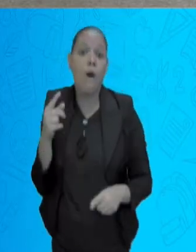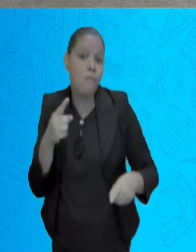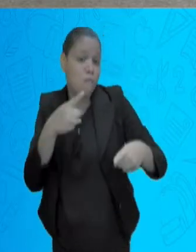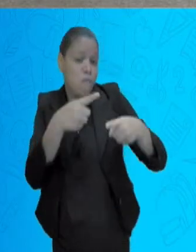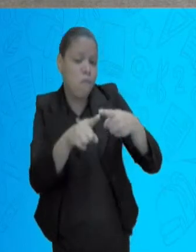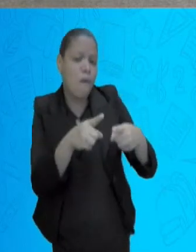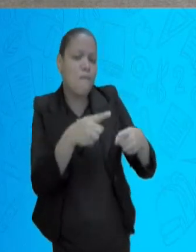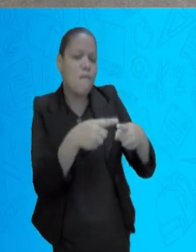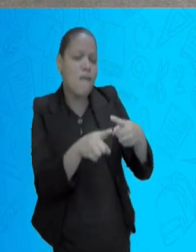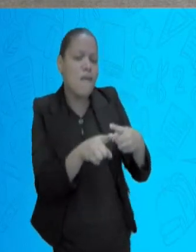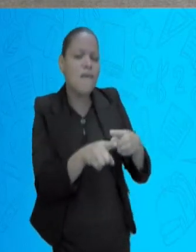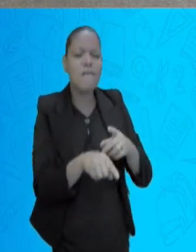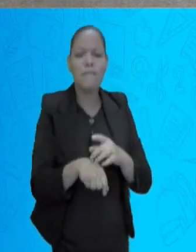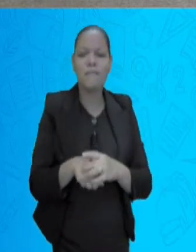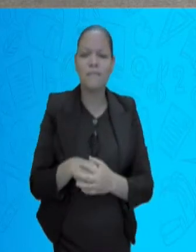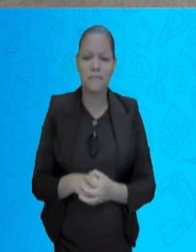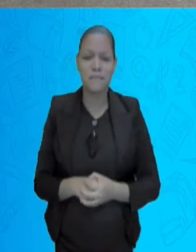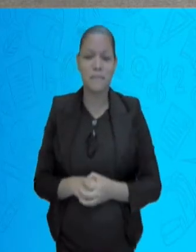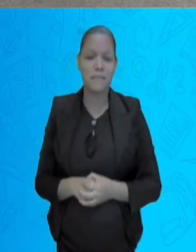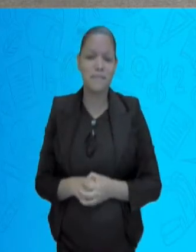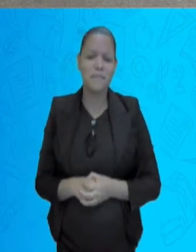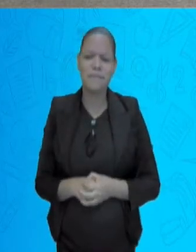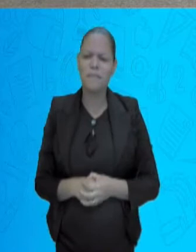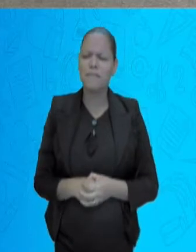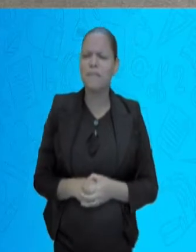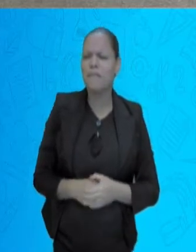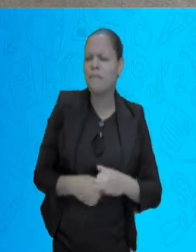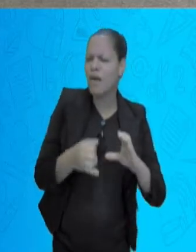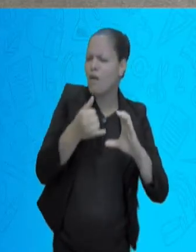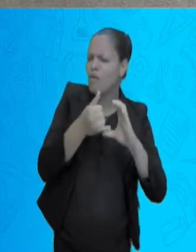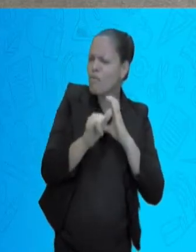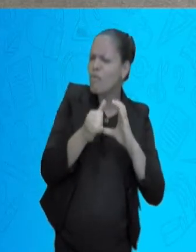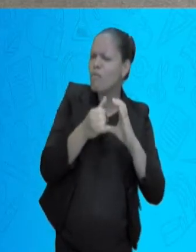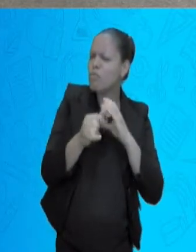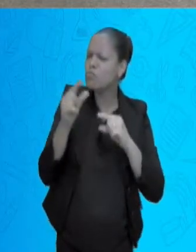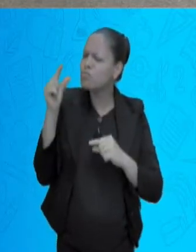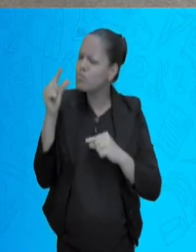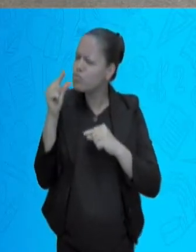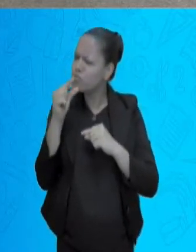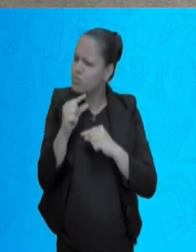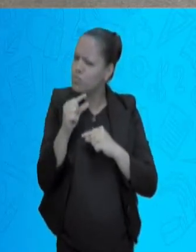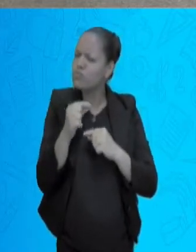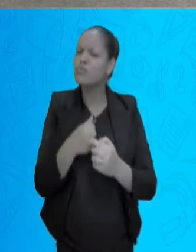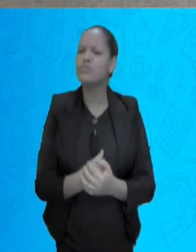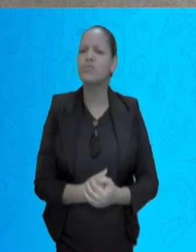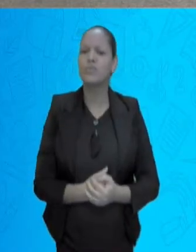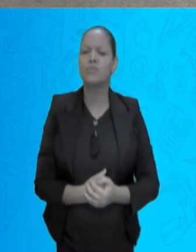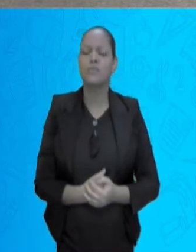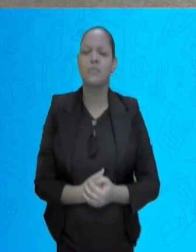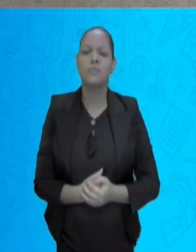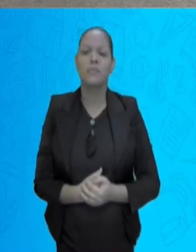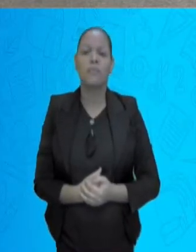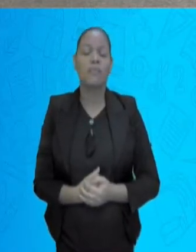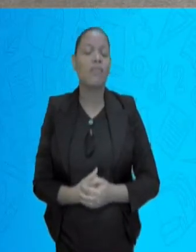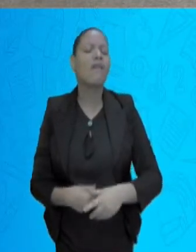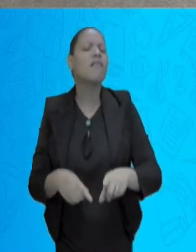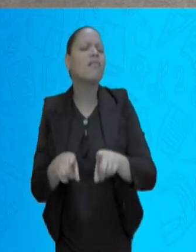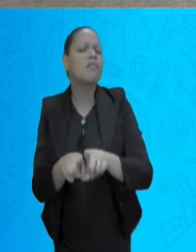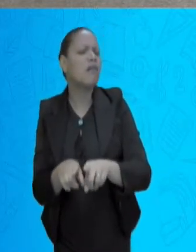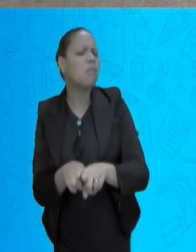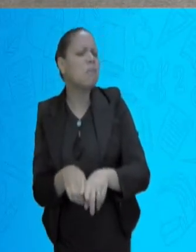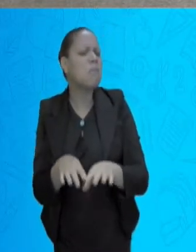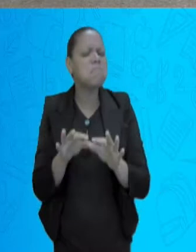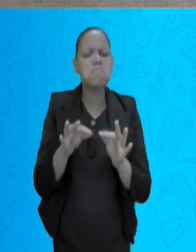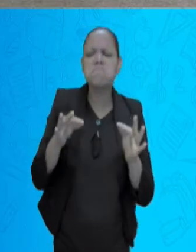isso que tem o nome de conto, bem curtinho, que logo termina. É mais comum, foi o